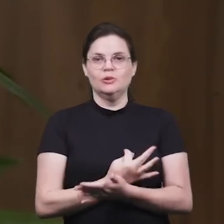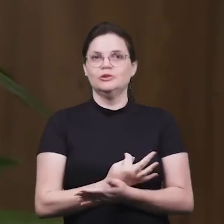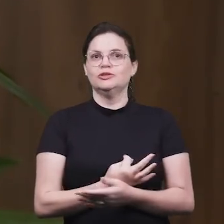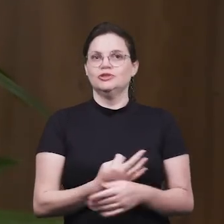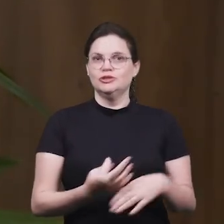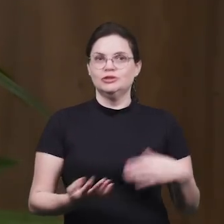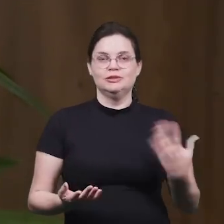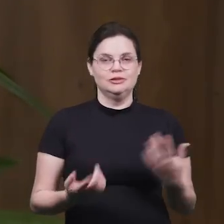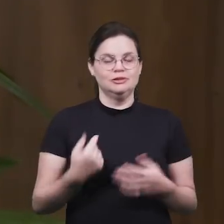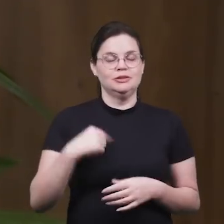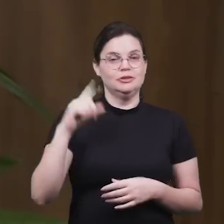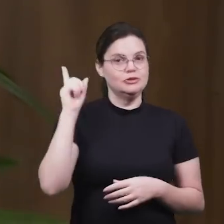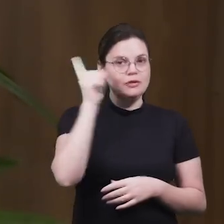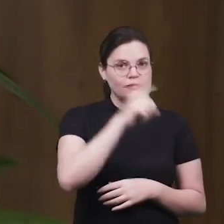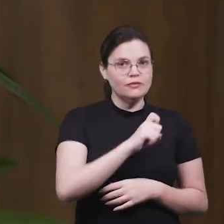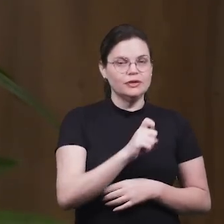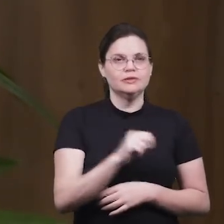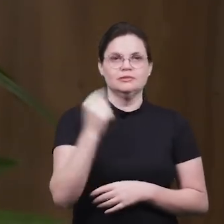conseguir chegar ao fim